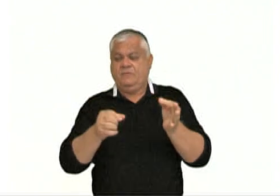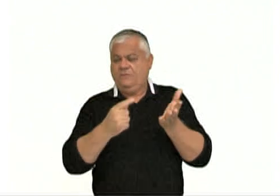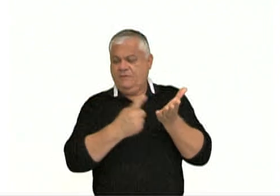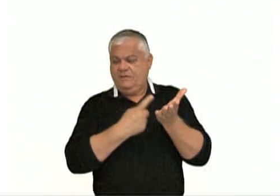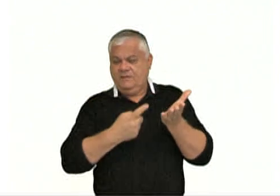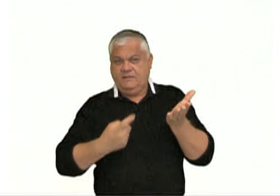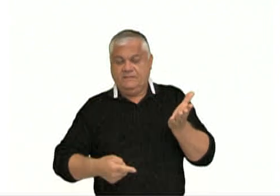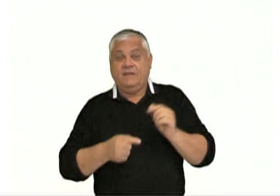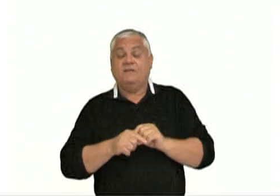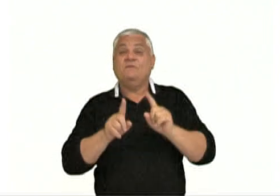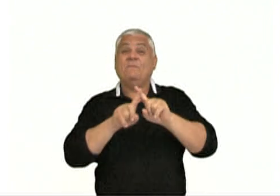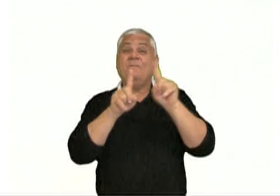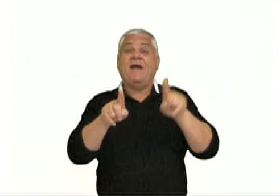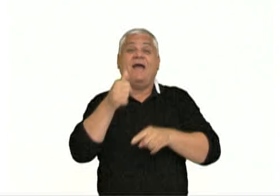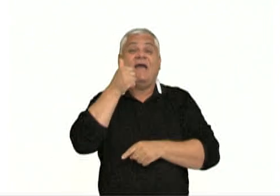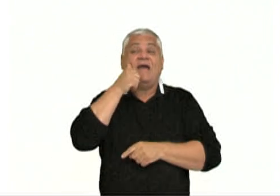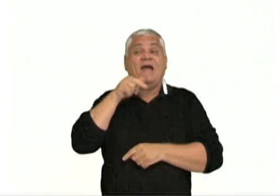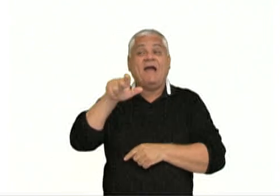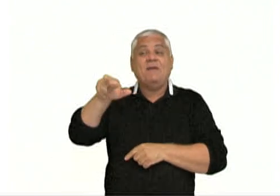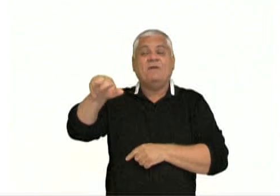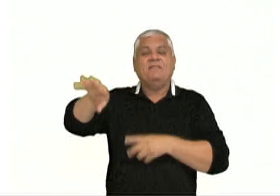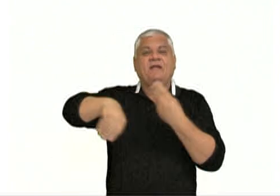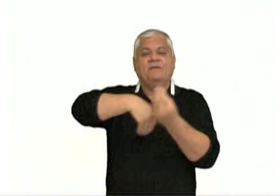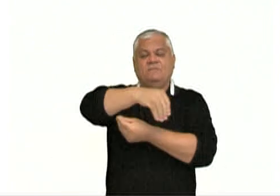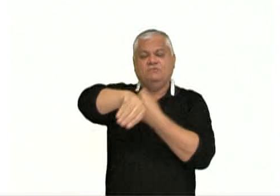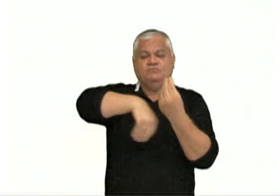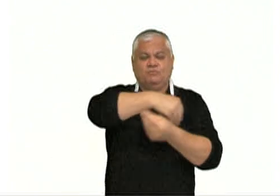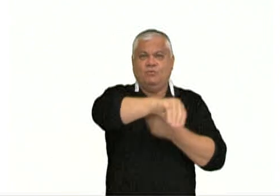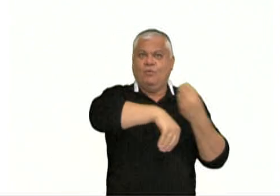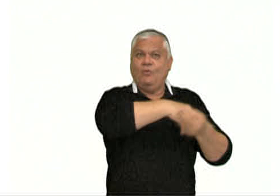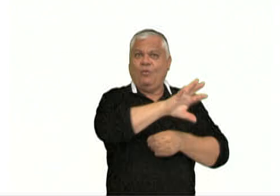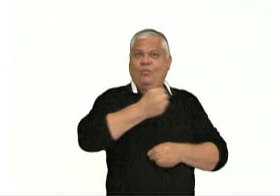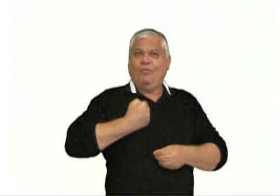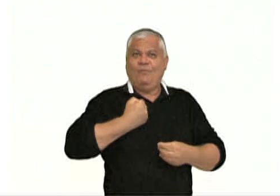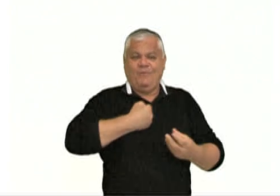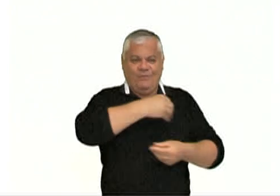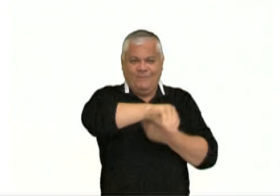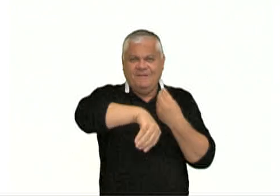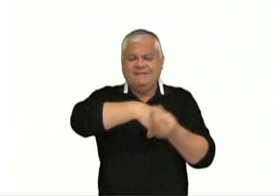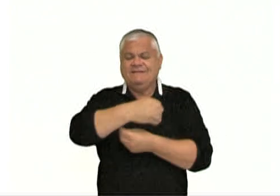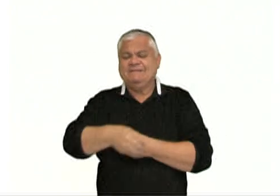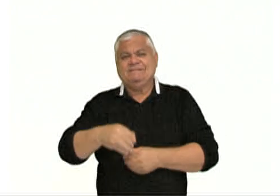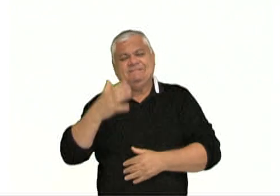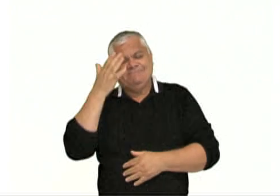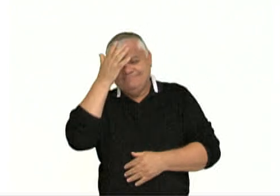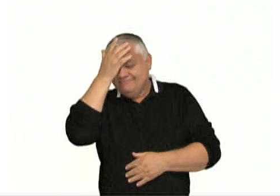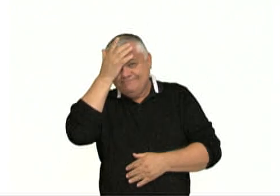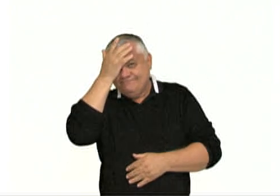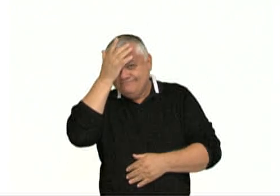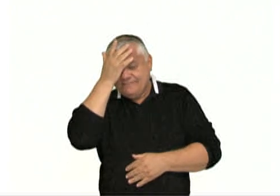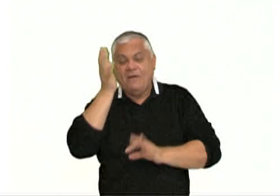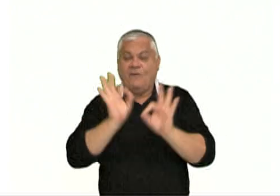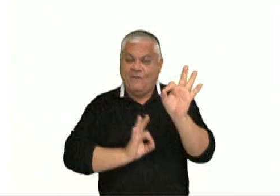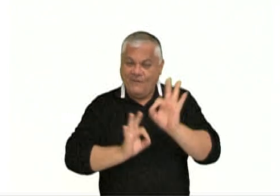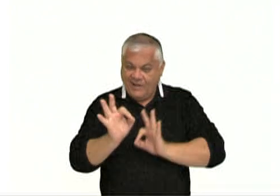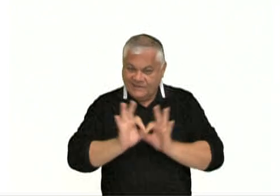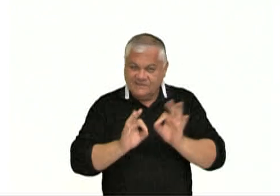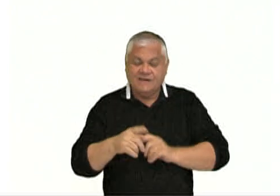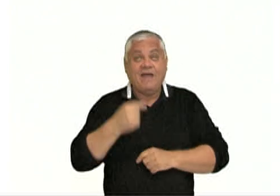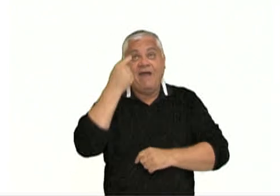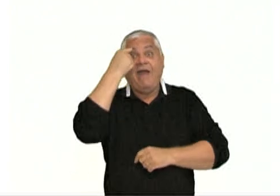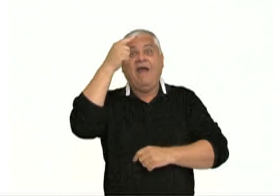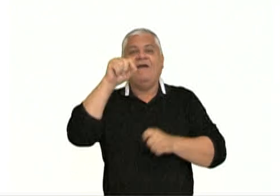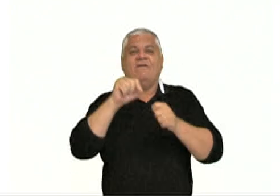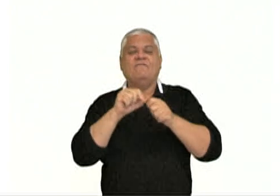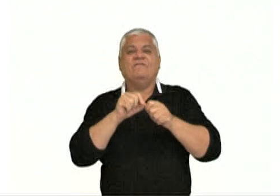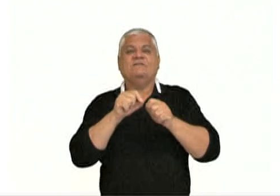Mas sua irmã embaralhou os cartões. Para organizá-los novamente, Camila construiu uma reta